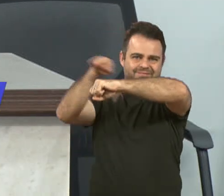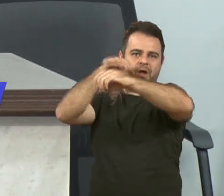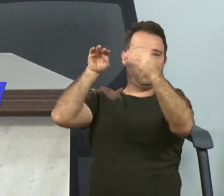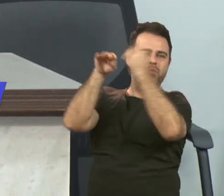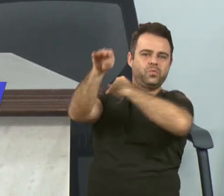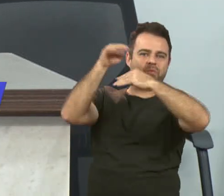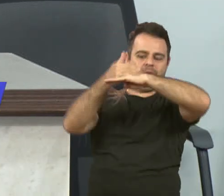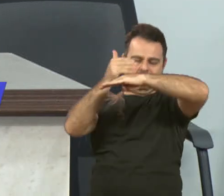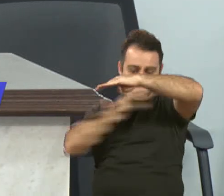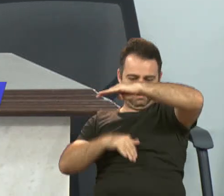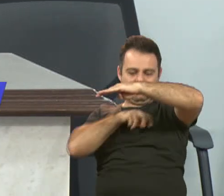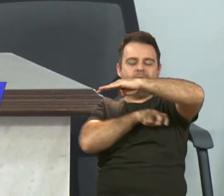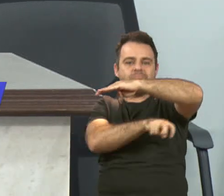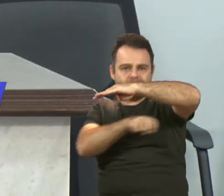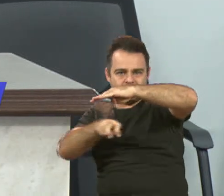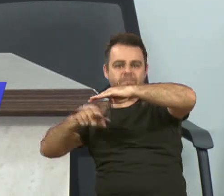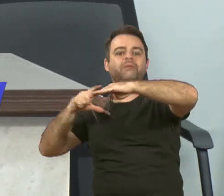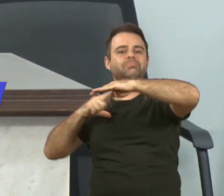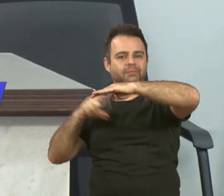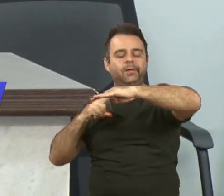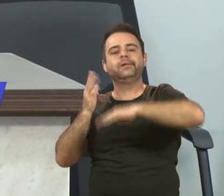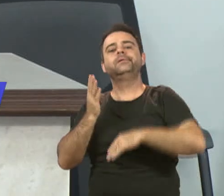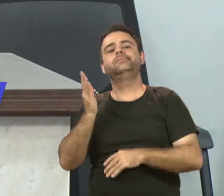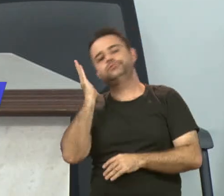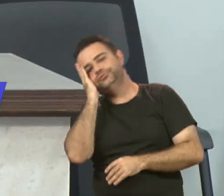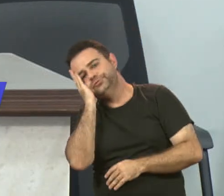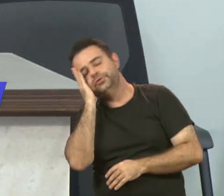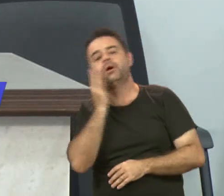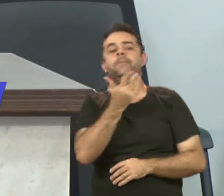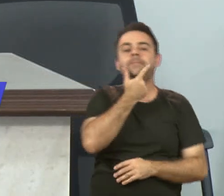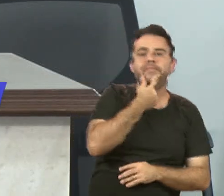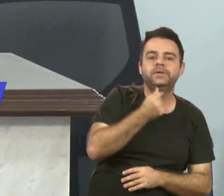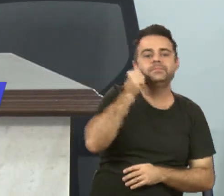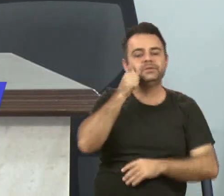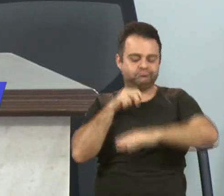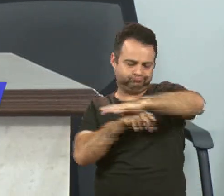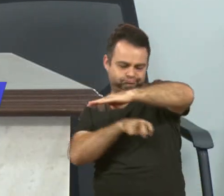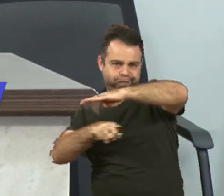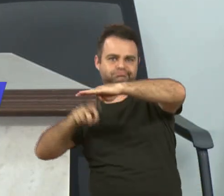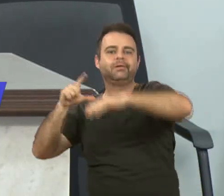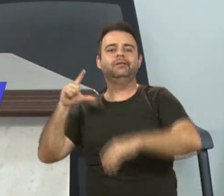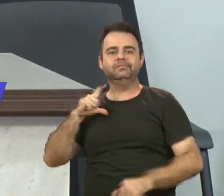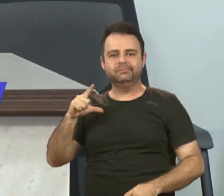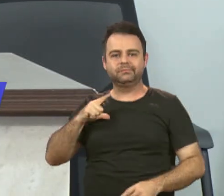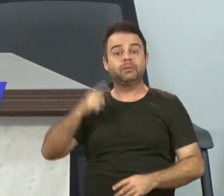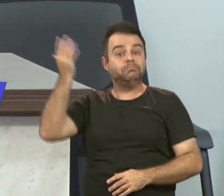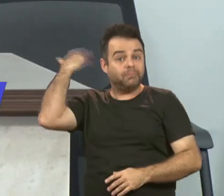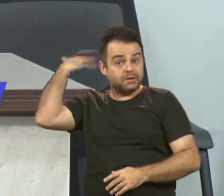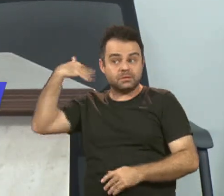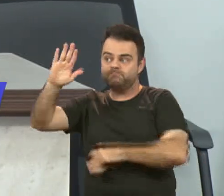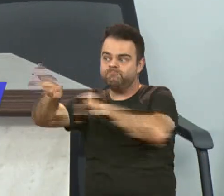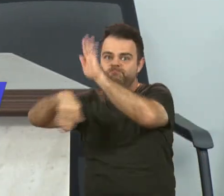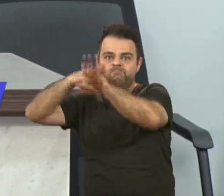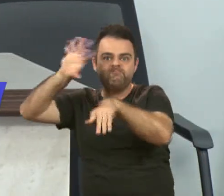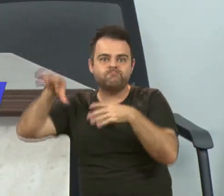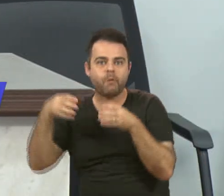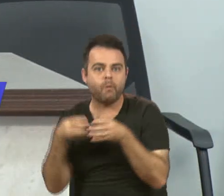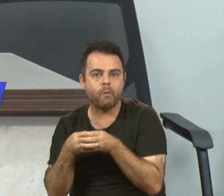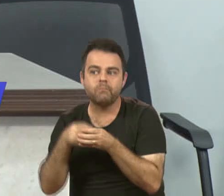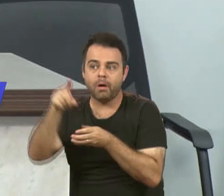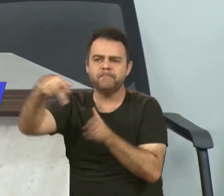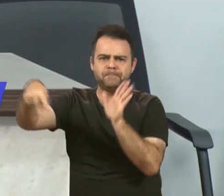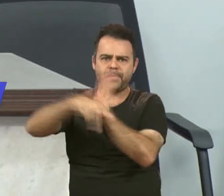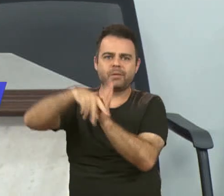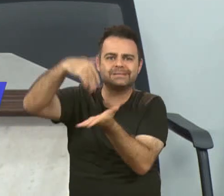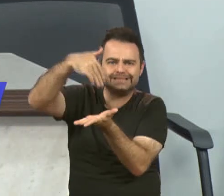de rua. E nós tentamos, com uma equipe técnica ampliada, dentro da secretaria, que naquela época